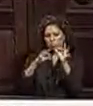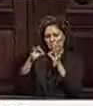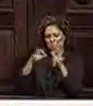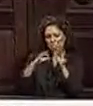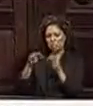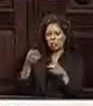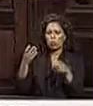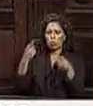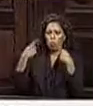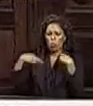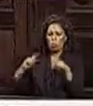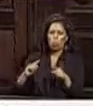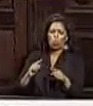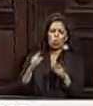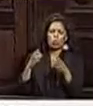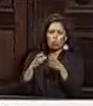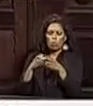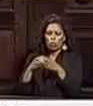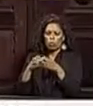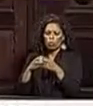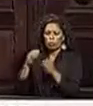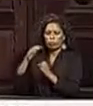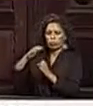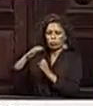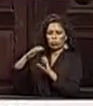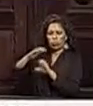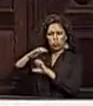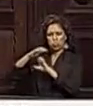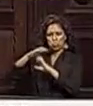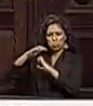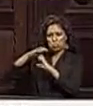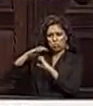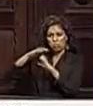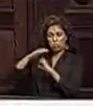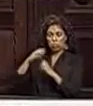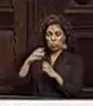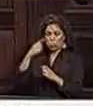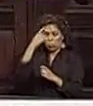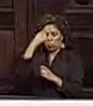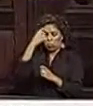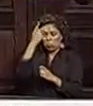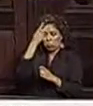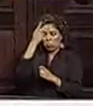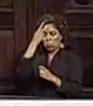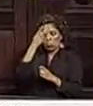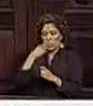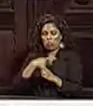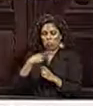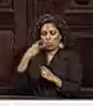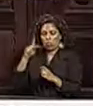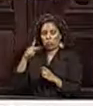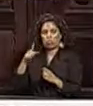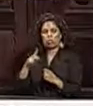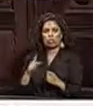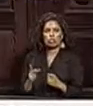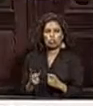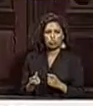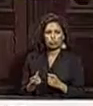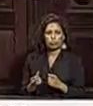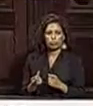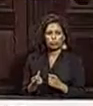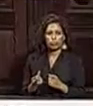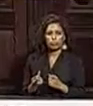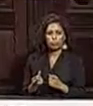como bem falou na intervenção de Vossa Excelência, como que isto